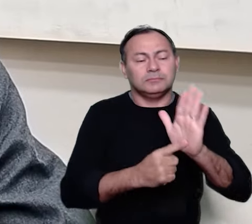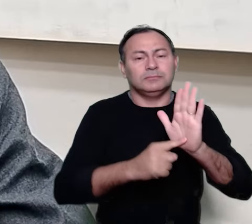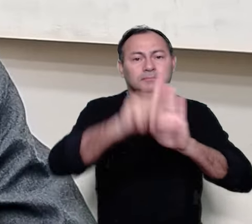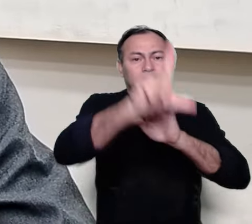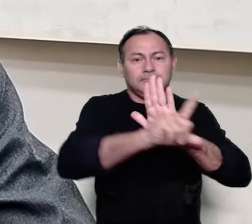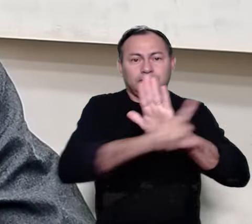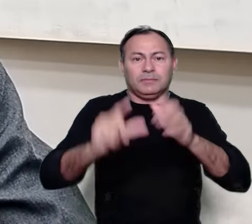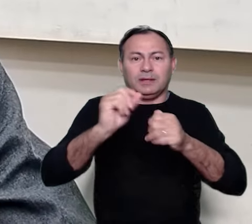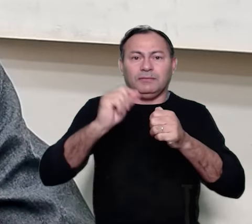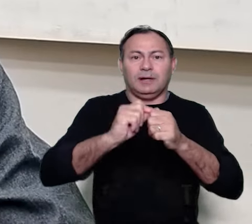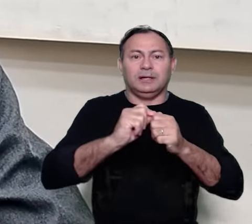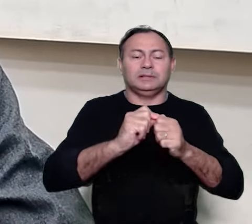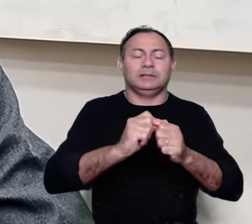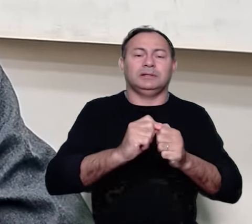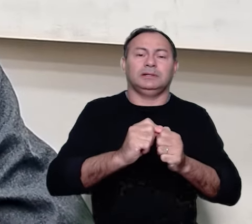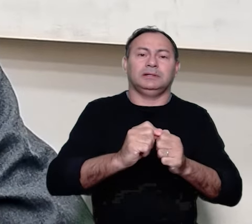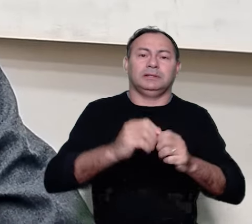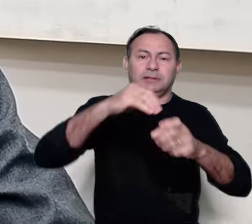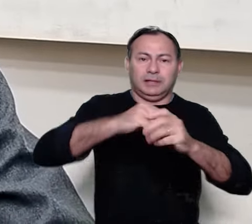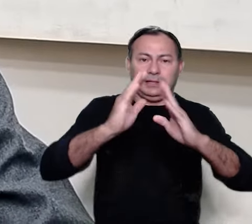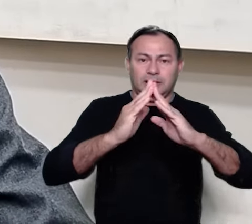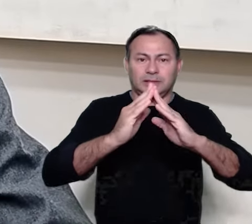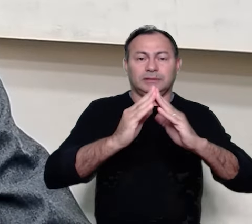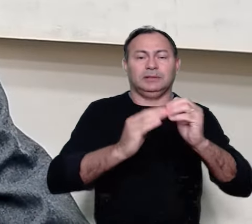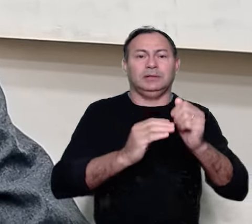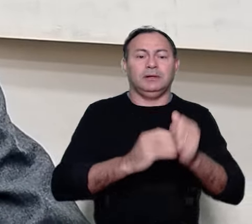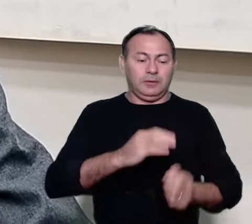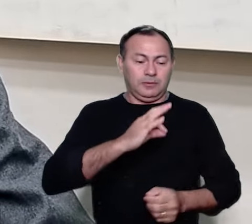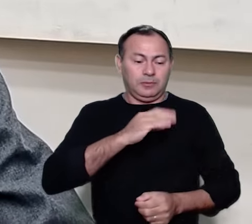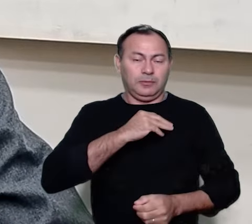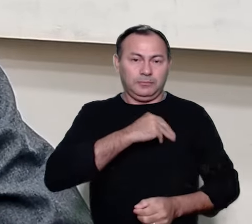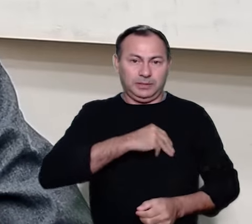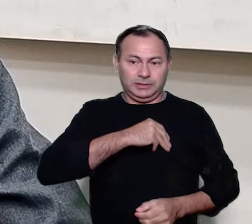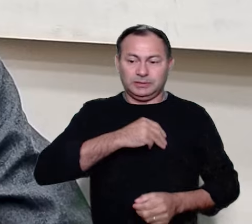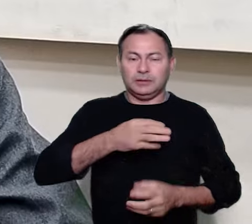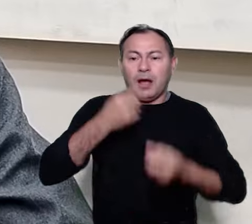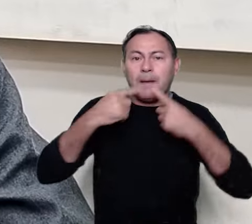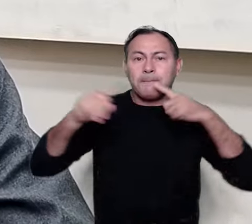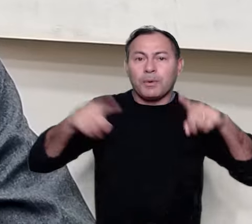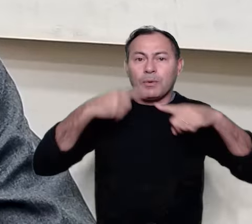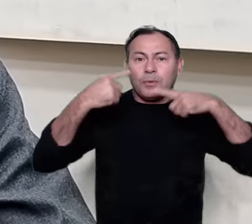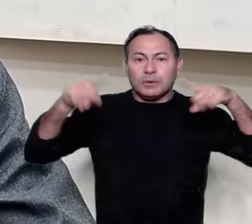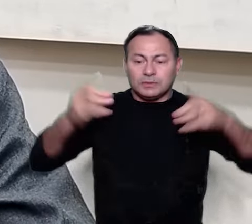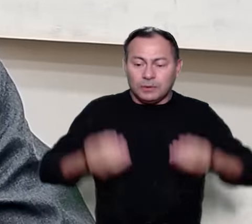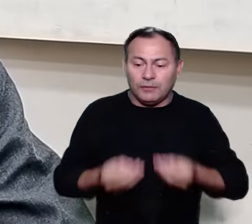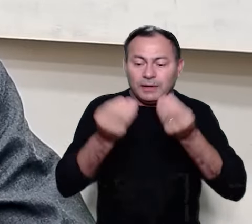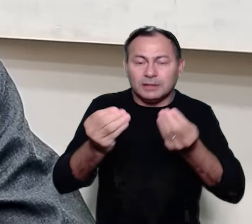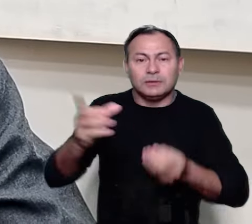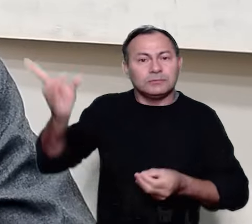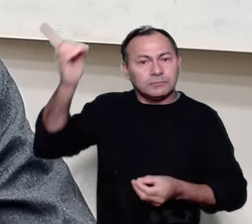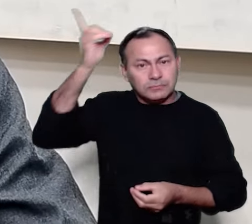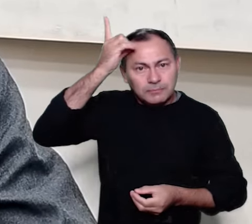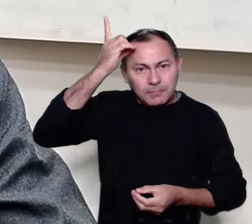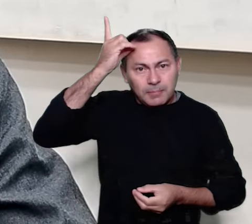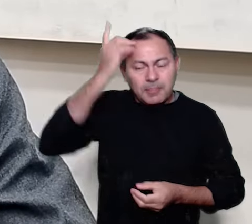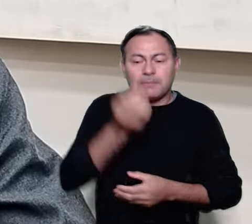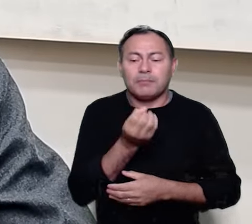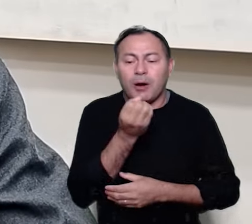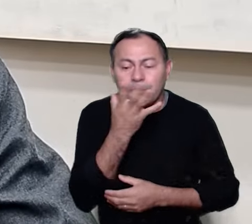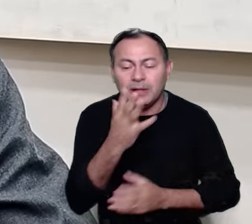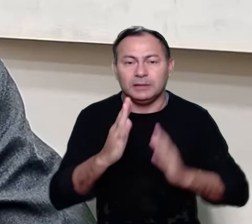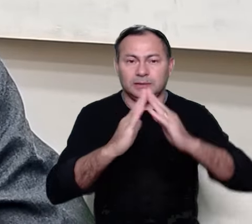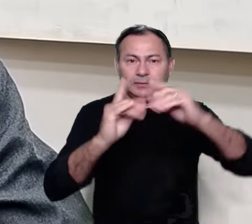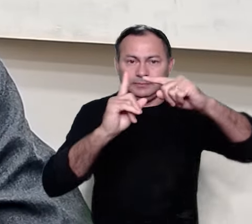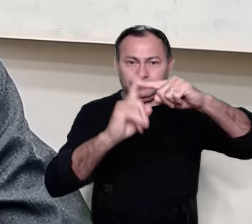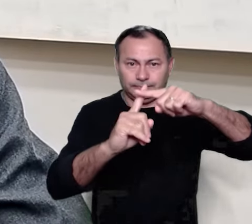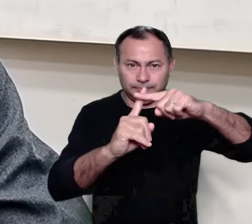se realiza ministerialmente. O ministro da música oferece os seus dons para o bem da